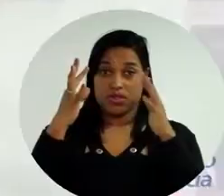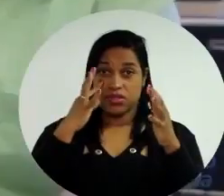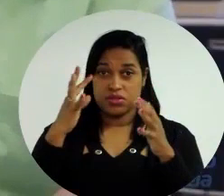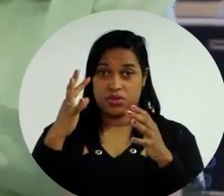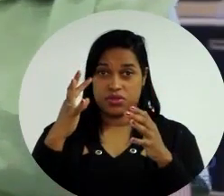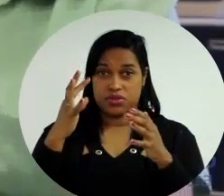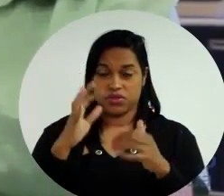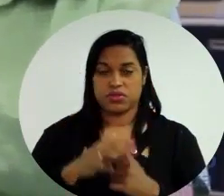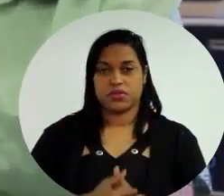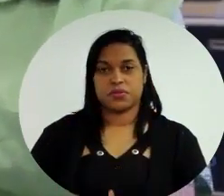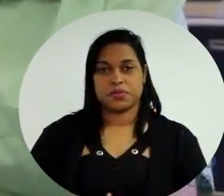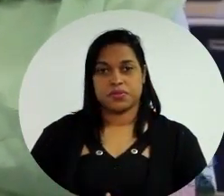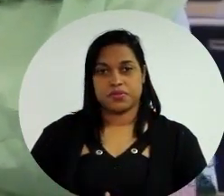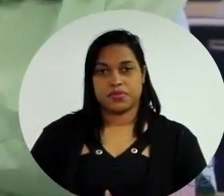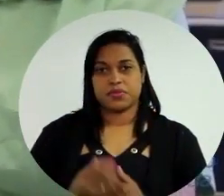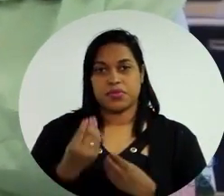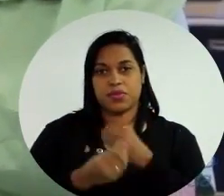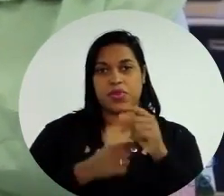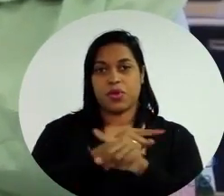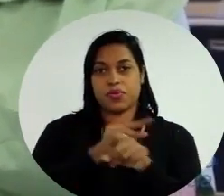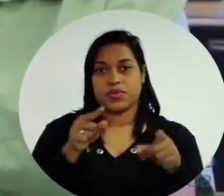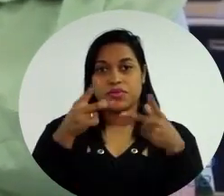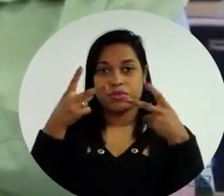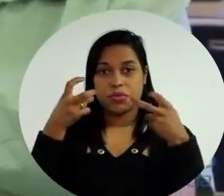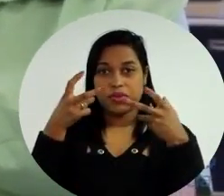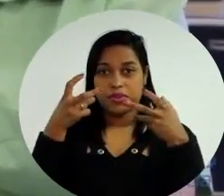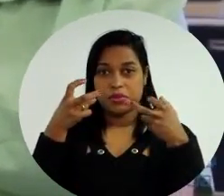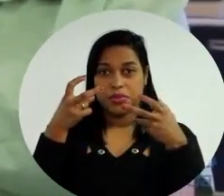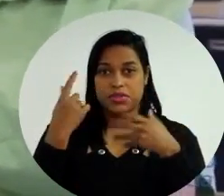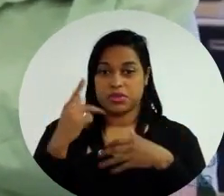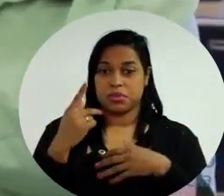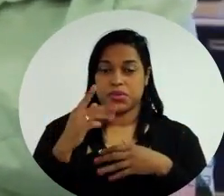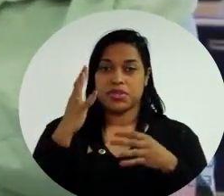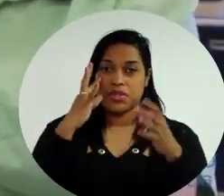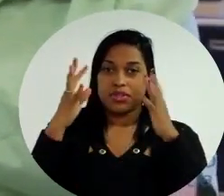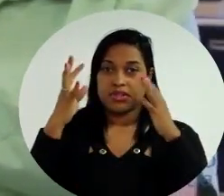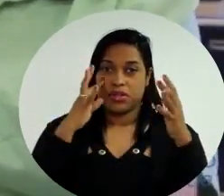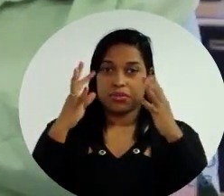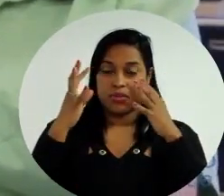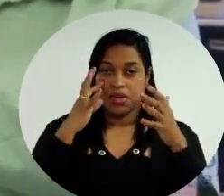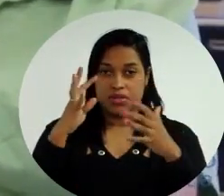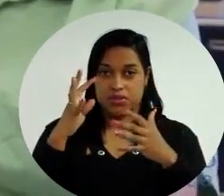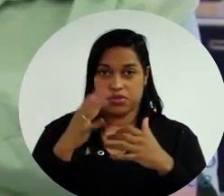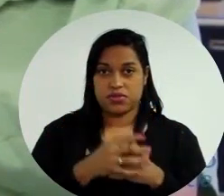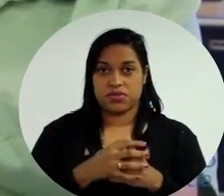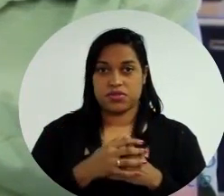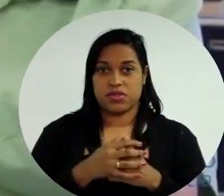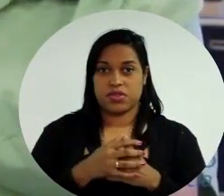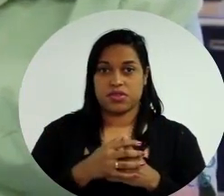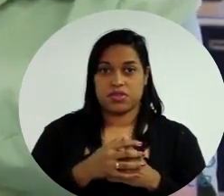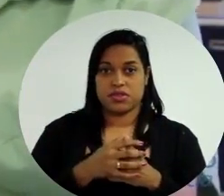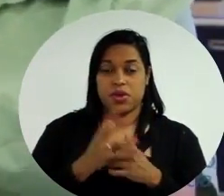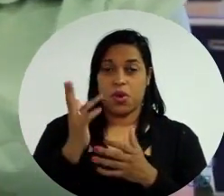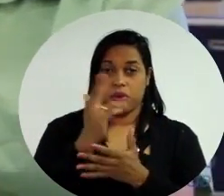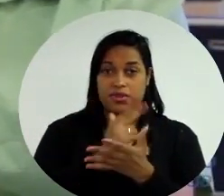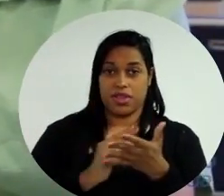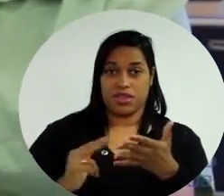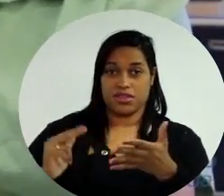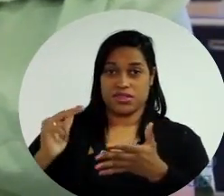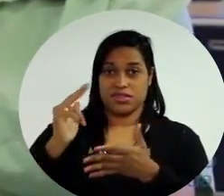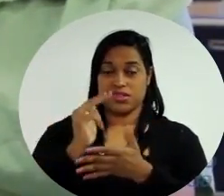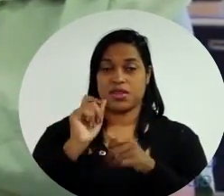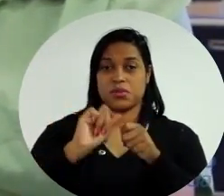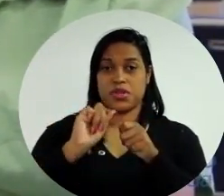ilustrações. Como vocês podem ver nessa imagem, o círculo, o desenho,